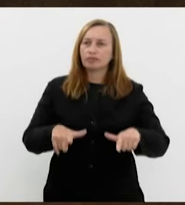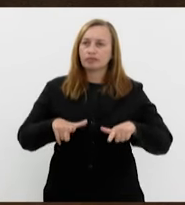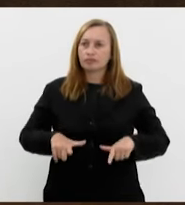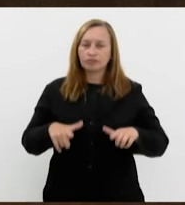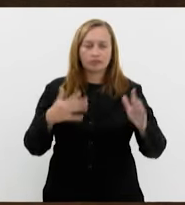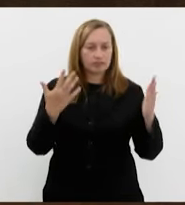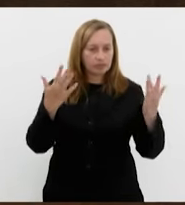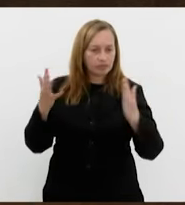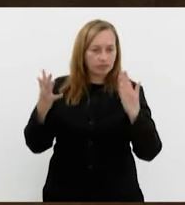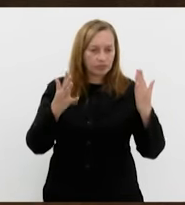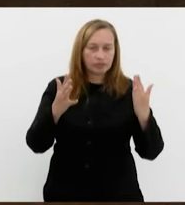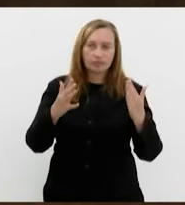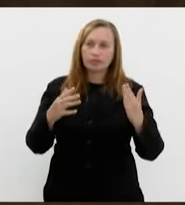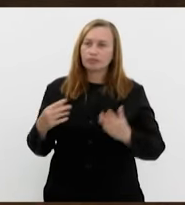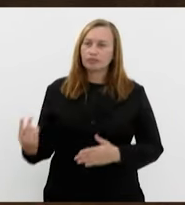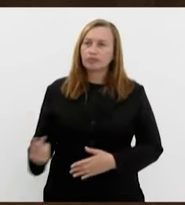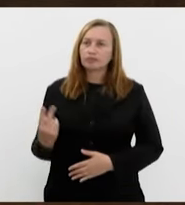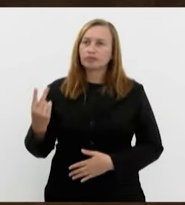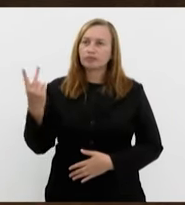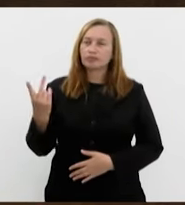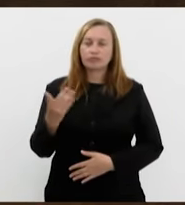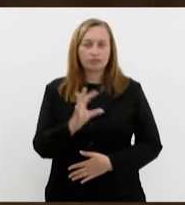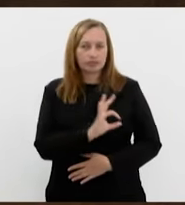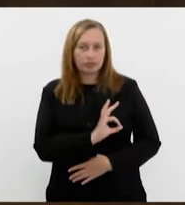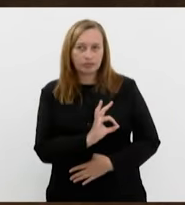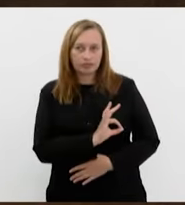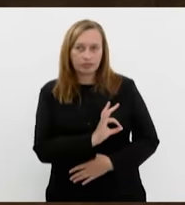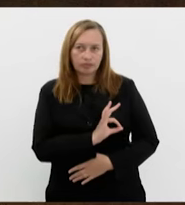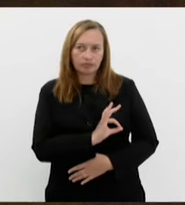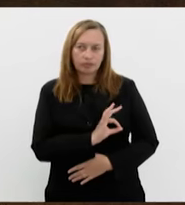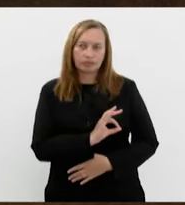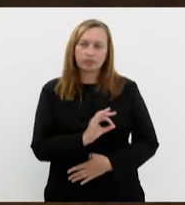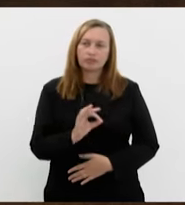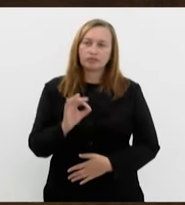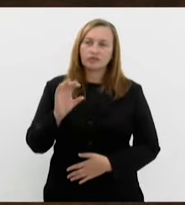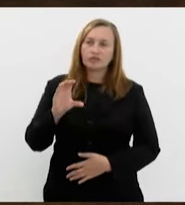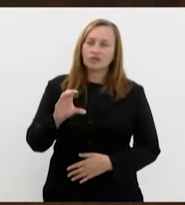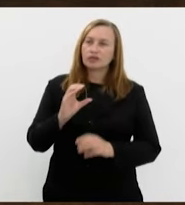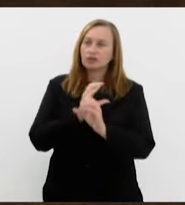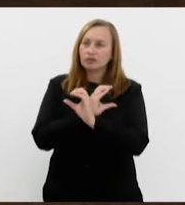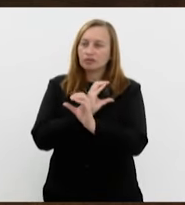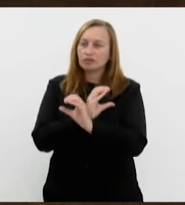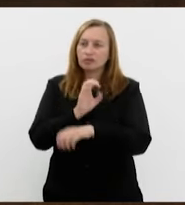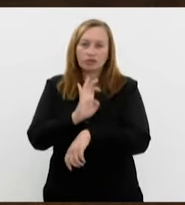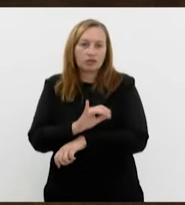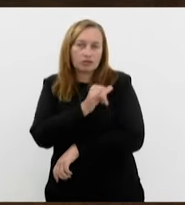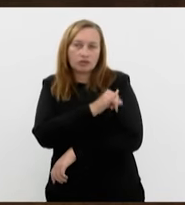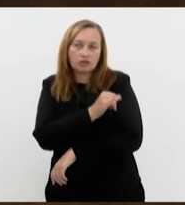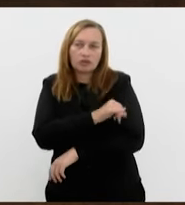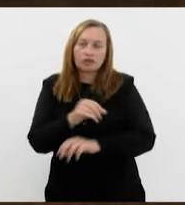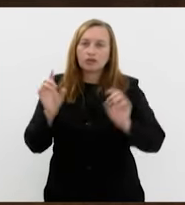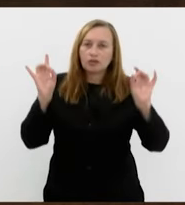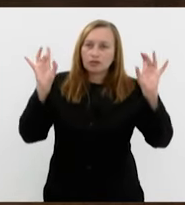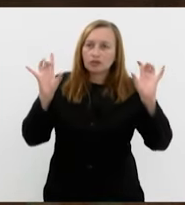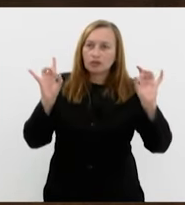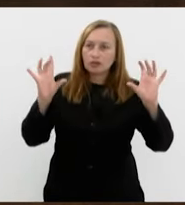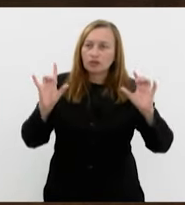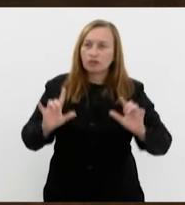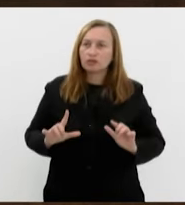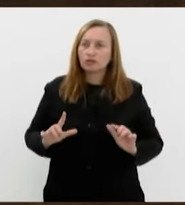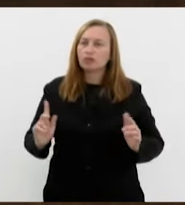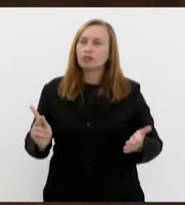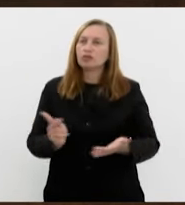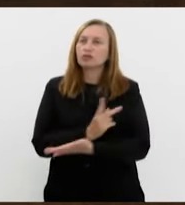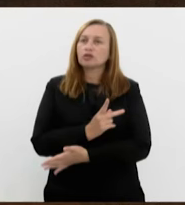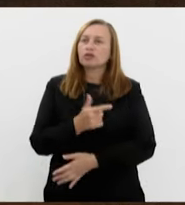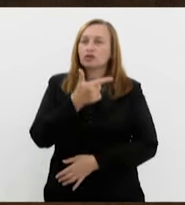aos nossos valorosos policiais da Polícia Civil do Estado do Rio de Janeiro, em especial na ação ocorrida